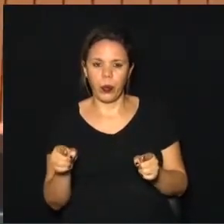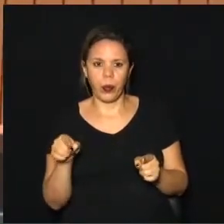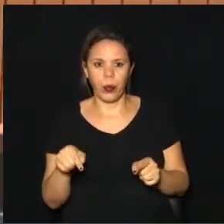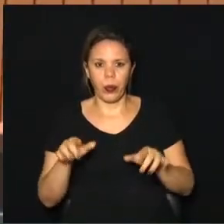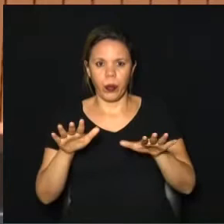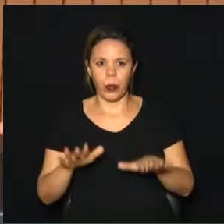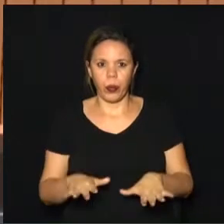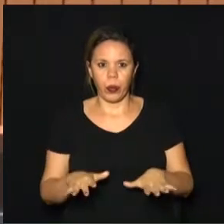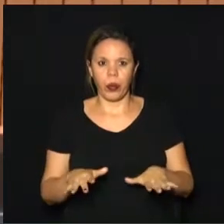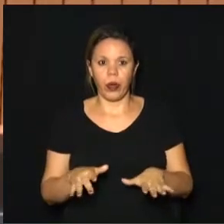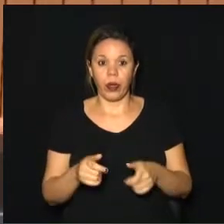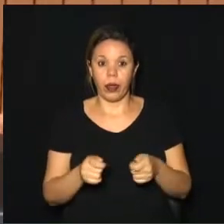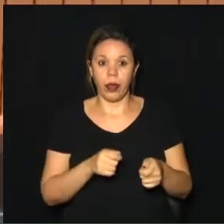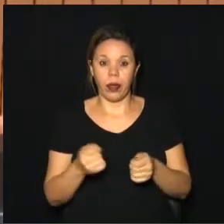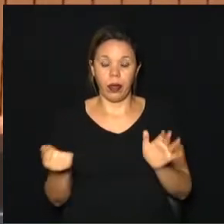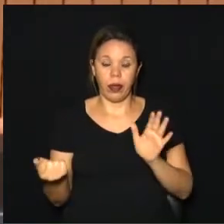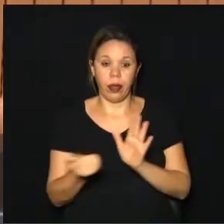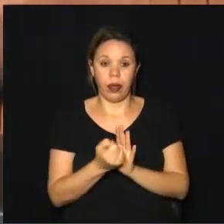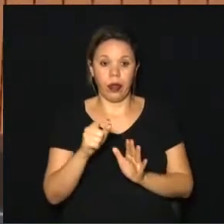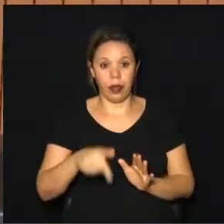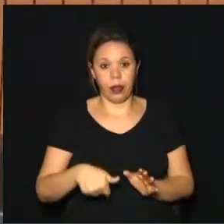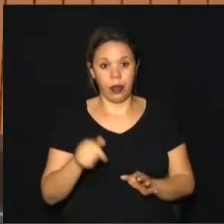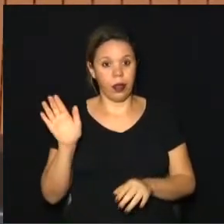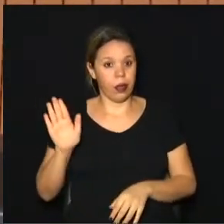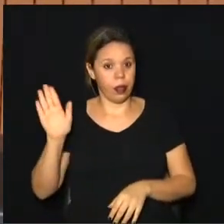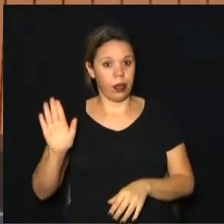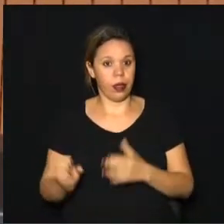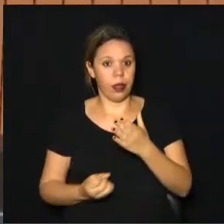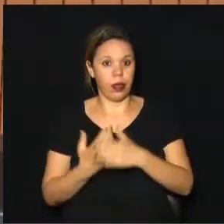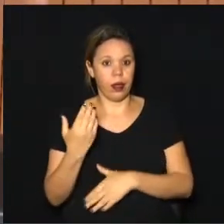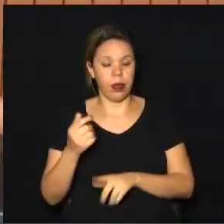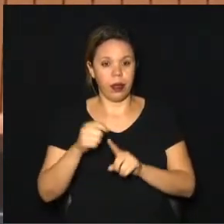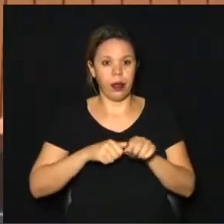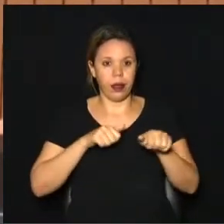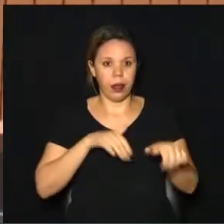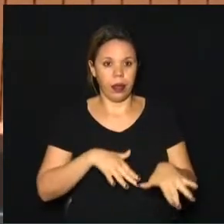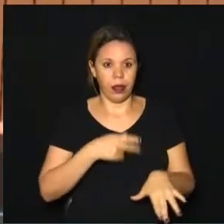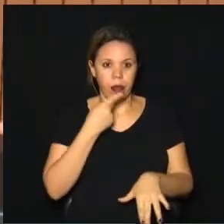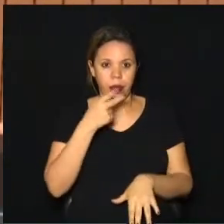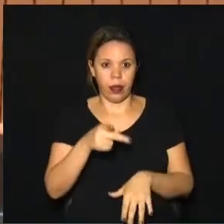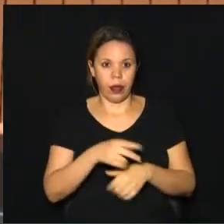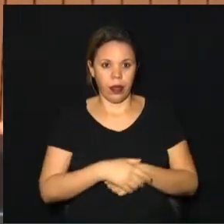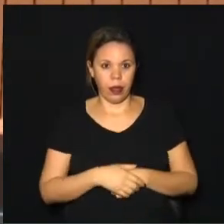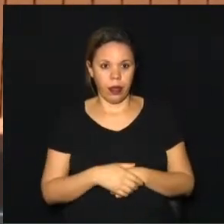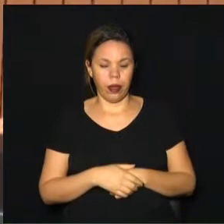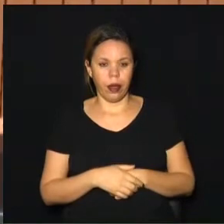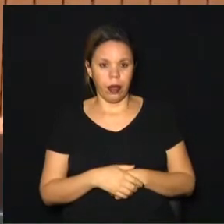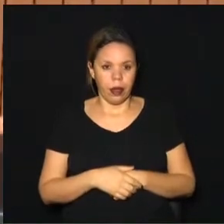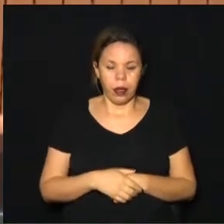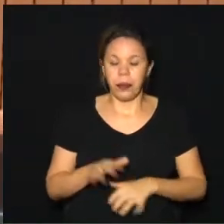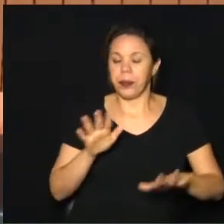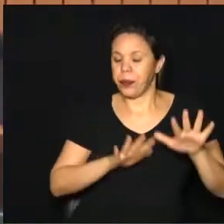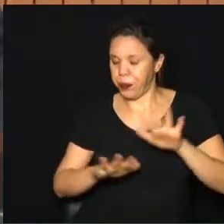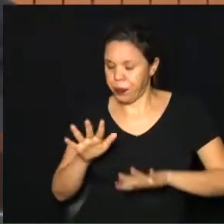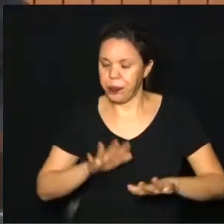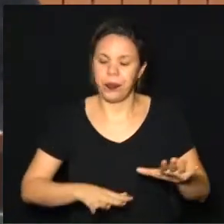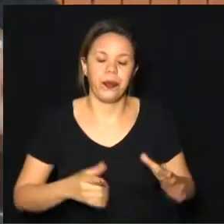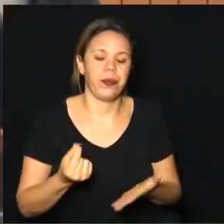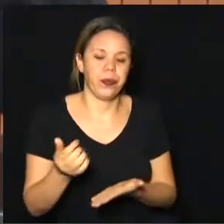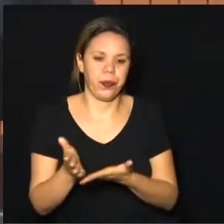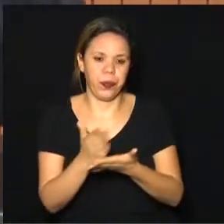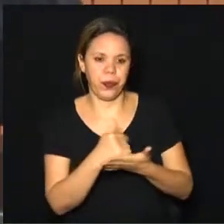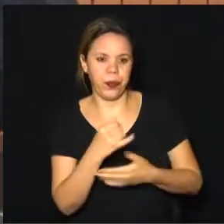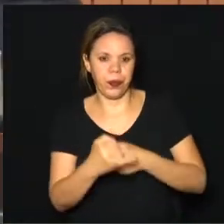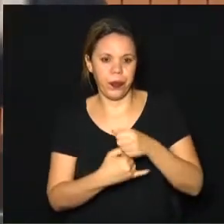fica condicionado ao seu registro de candidatura, que vai acontecer só lá em setembro, como eu acabei de dizer. Então, muito cuidado com a vaquinha virtual.